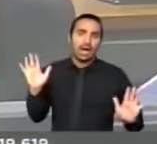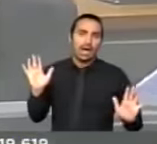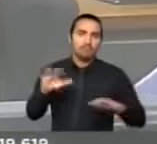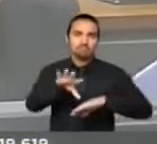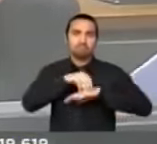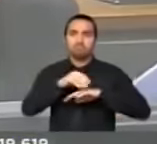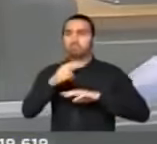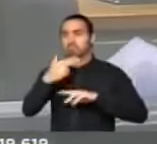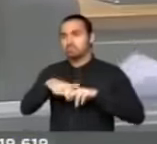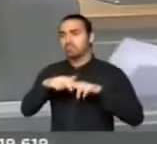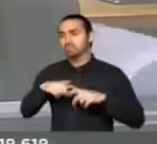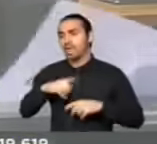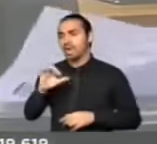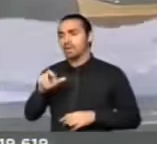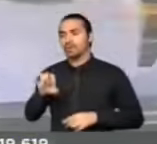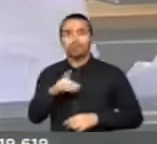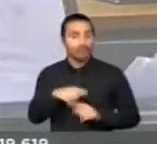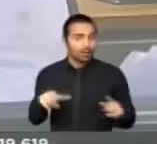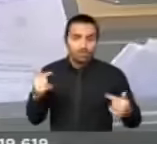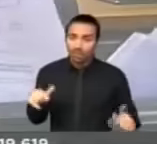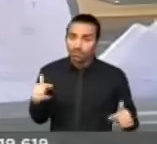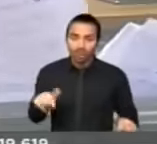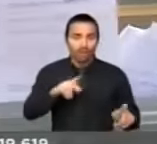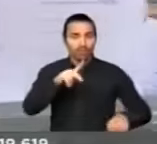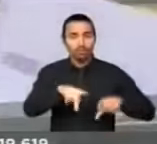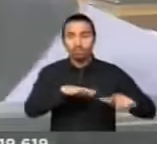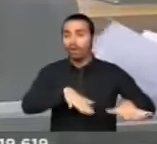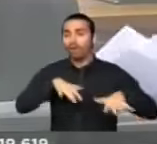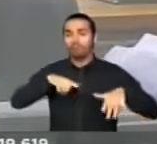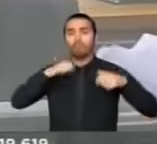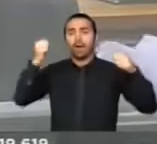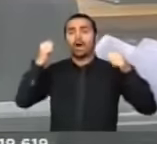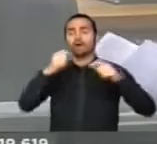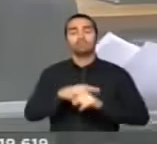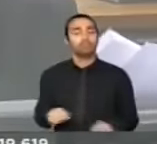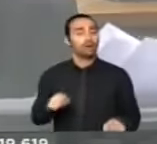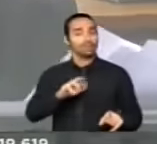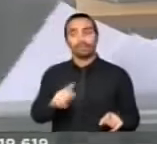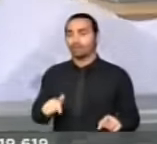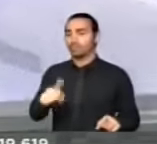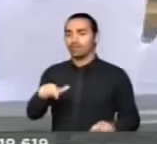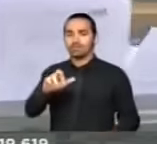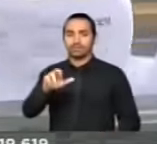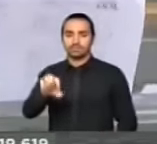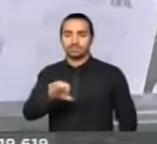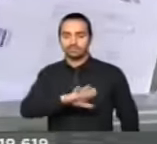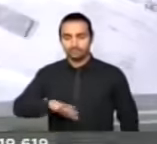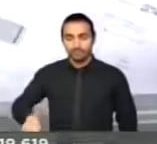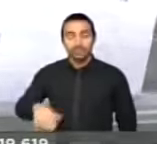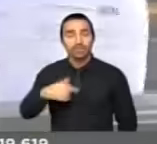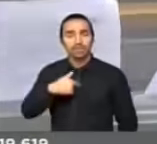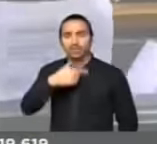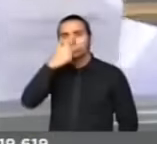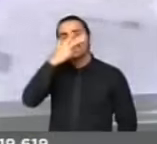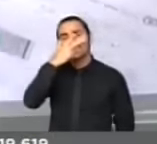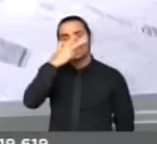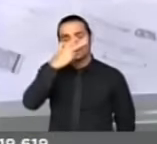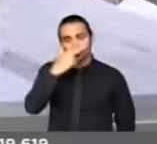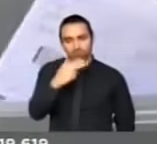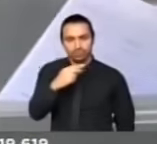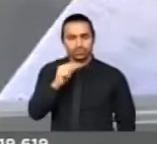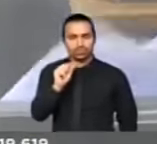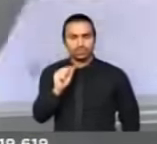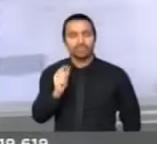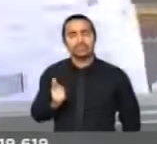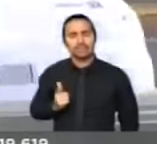isso que eu acho que nós temos que entender o seguinte, eu acho que tem um